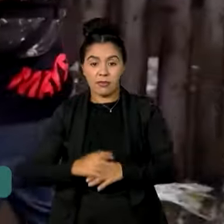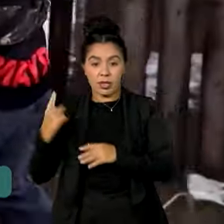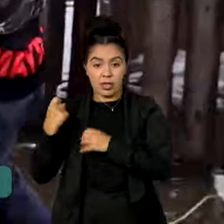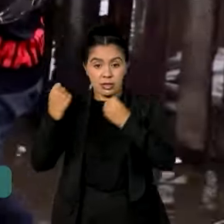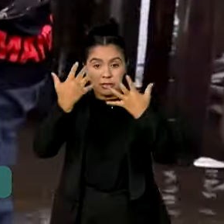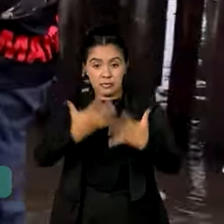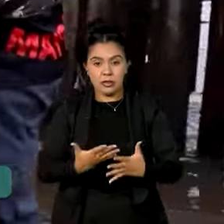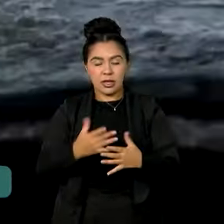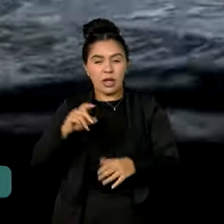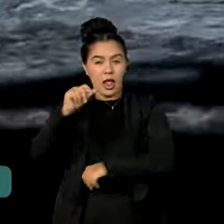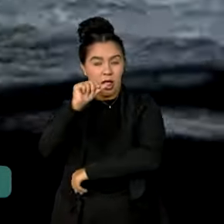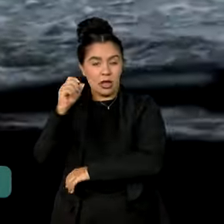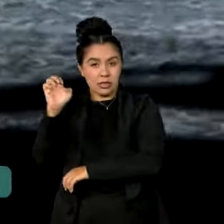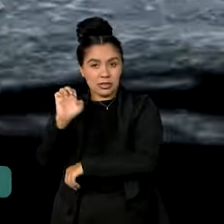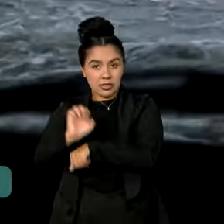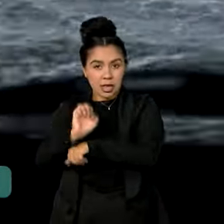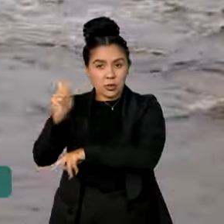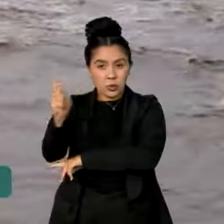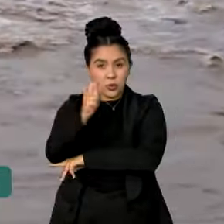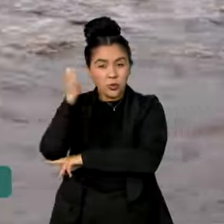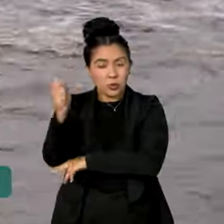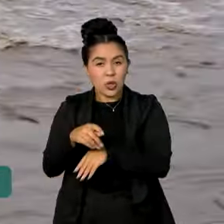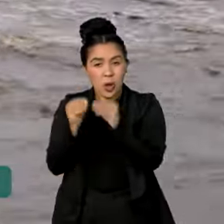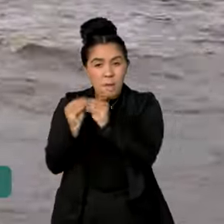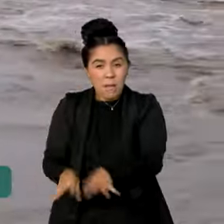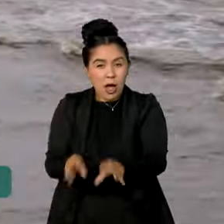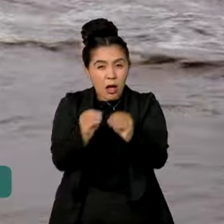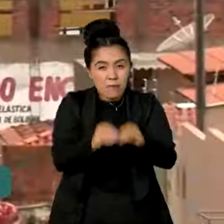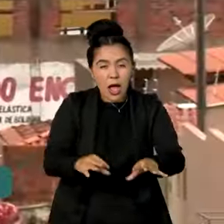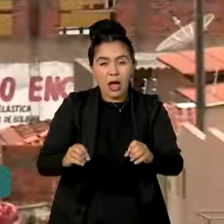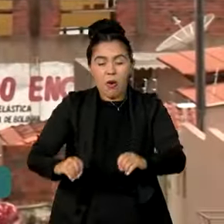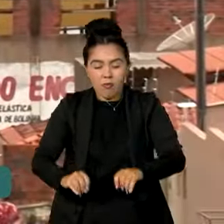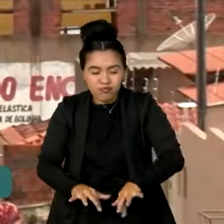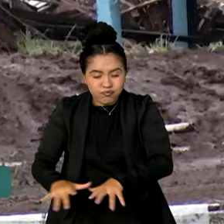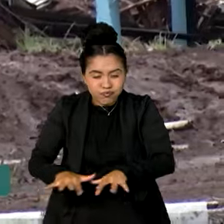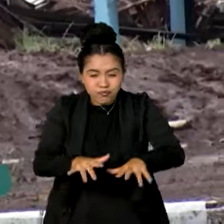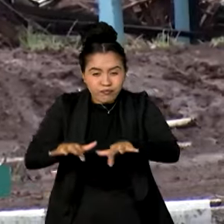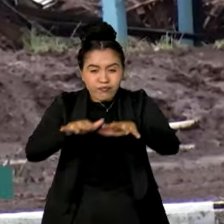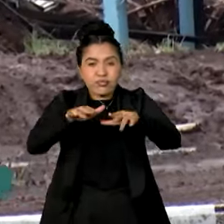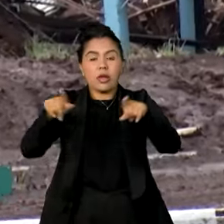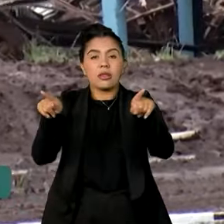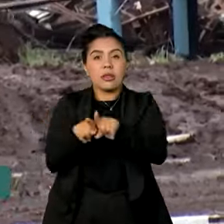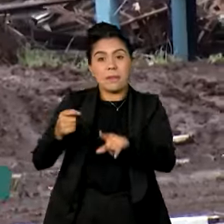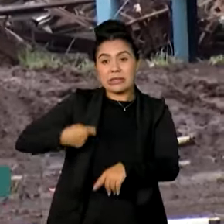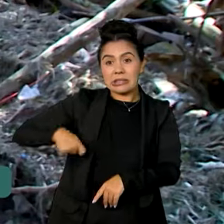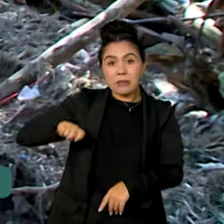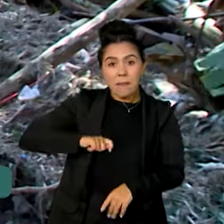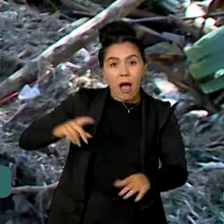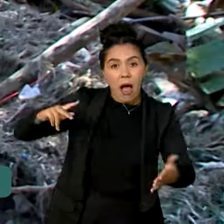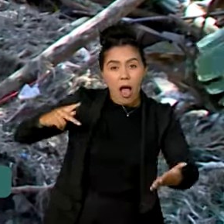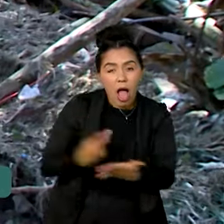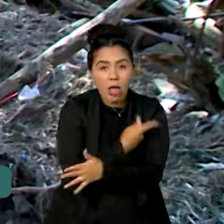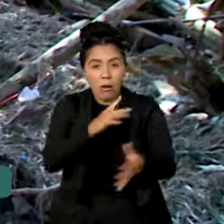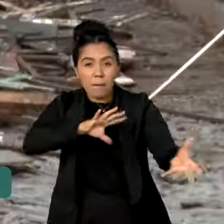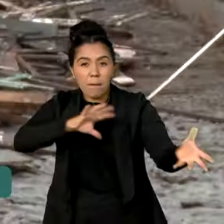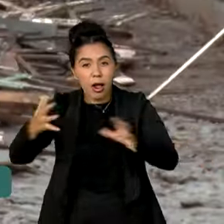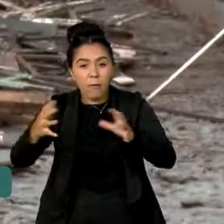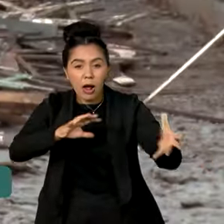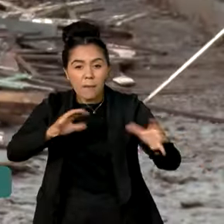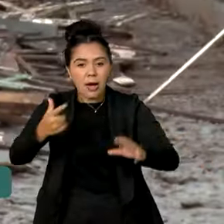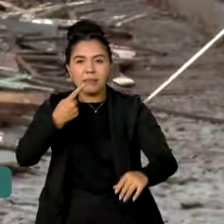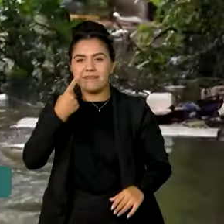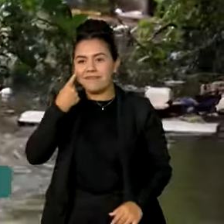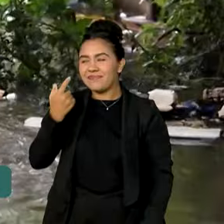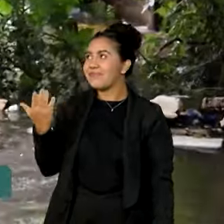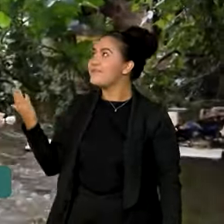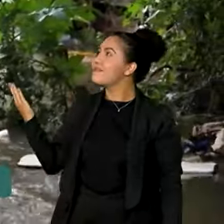Rio Grande do Sul, chuvas torrenciais em Valência, na Espanha. Esses são só alguns exemplos mais recentes do impacto